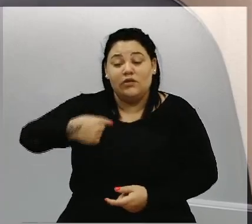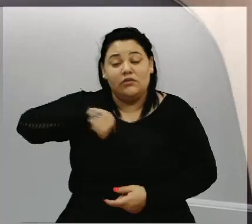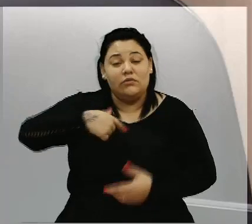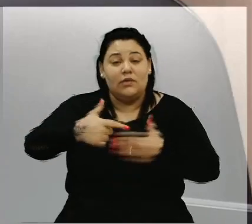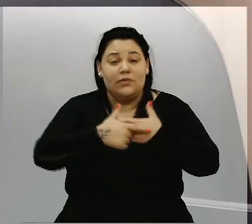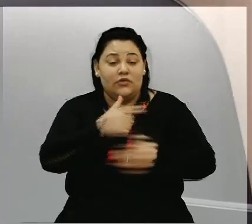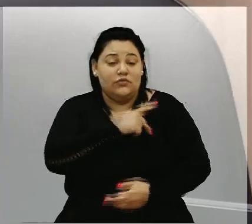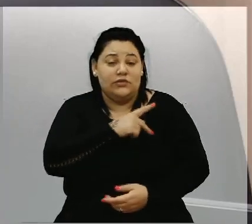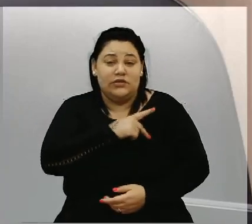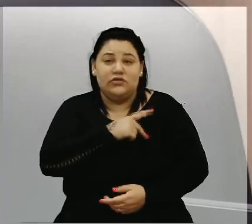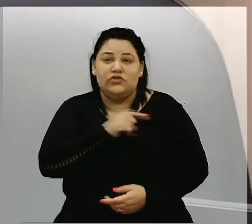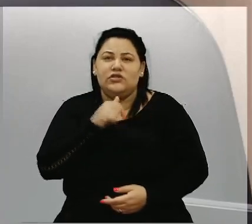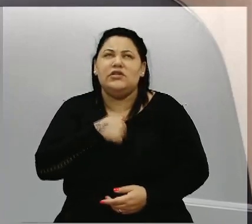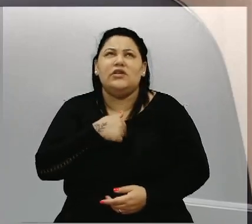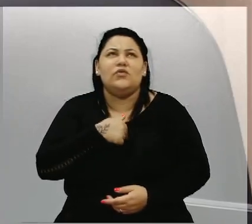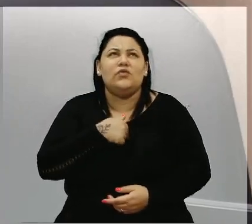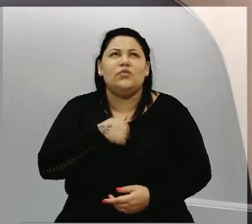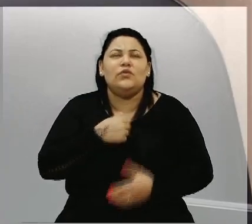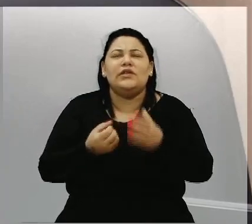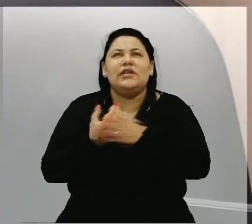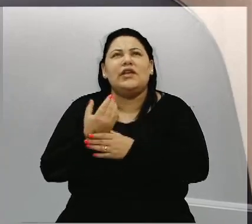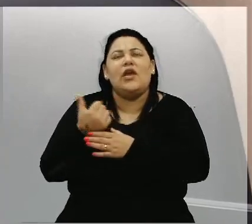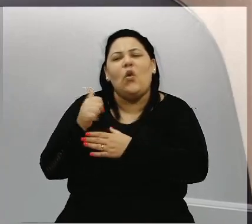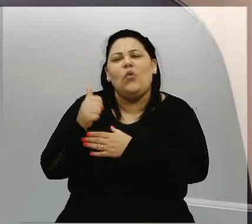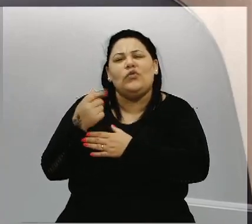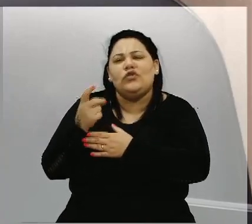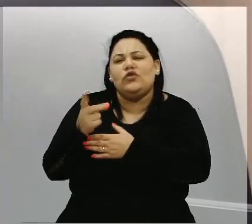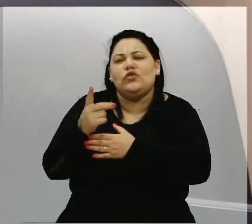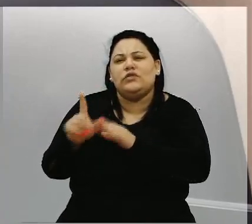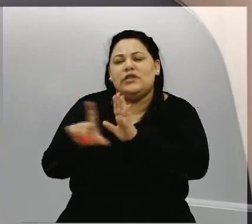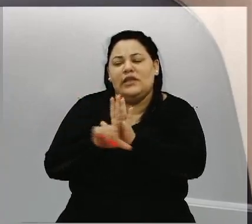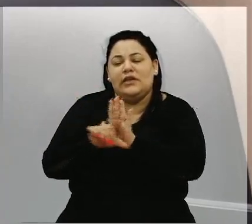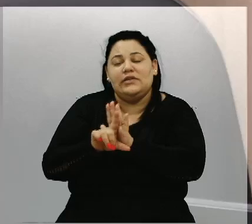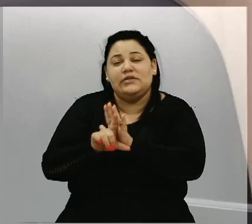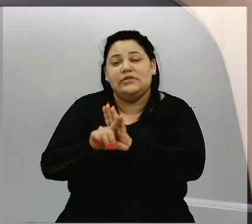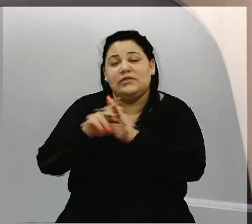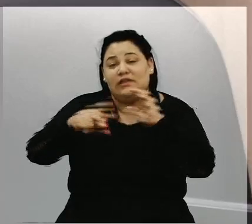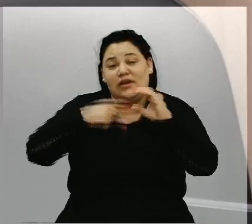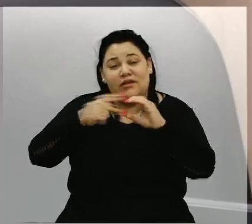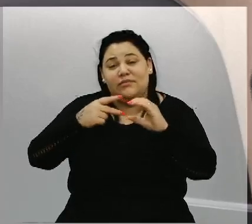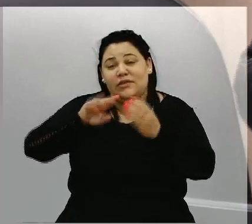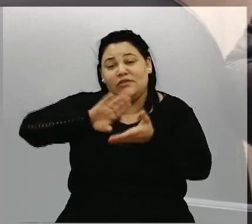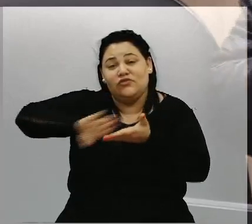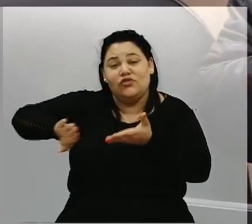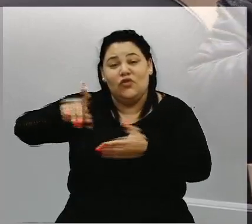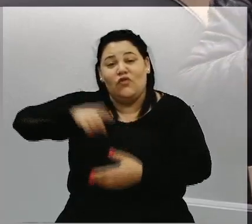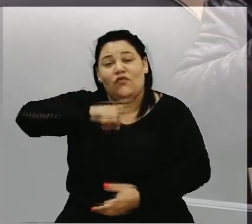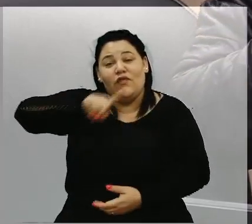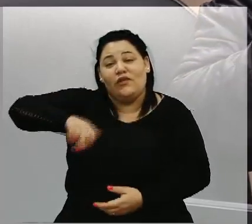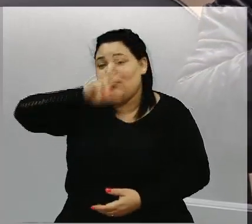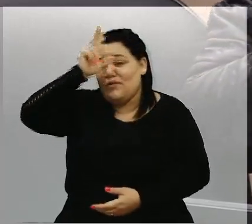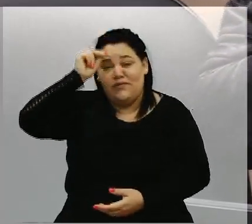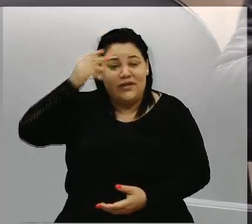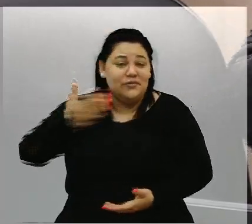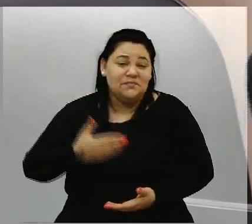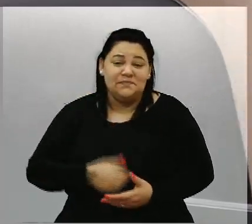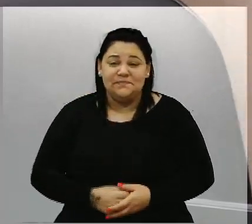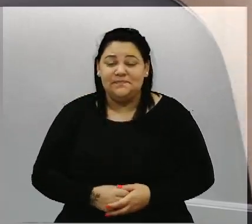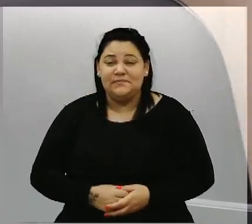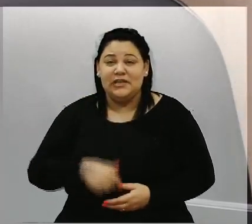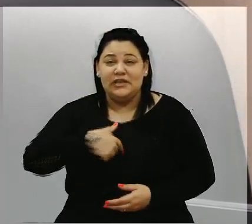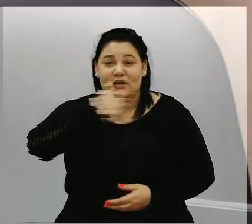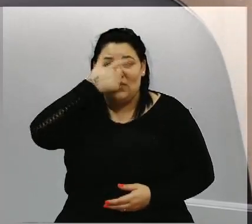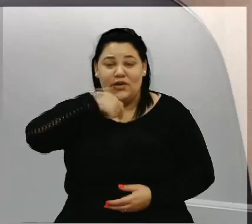inclusive promulguei acho que 11 ou 12 leis que a Câmara derrubou o veto do então prefeito. Então, acho que tem